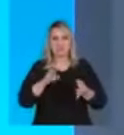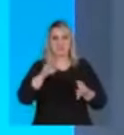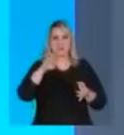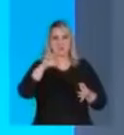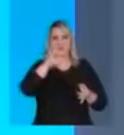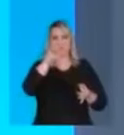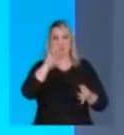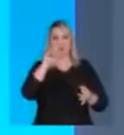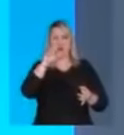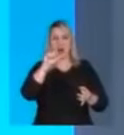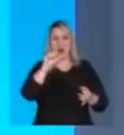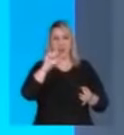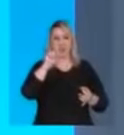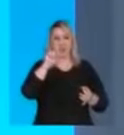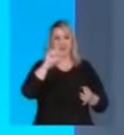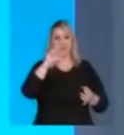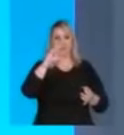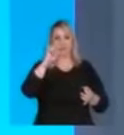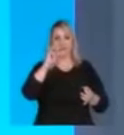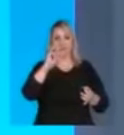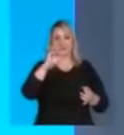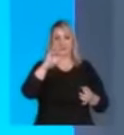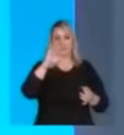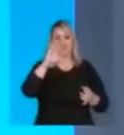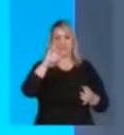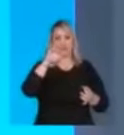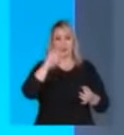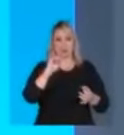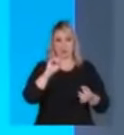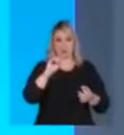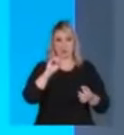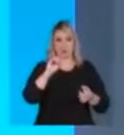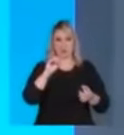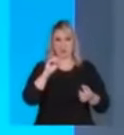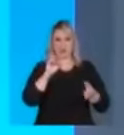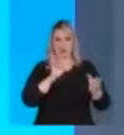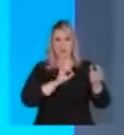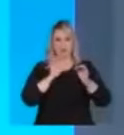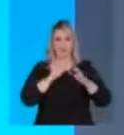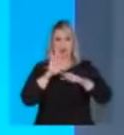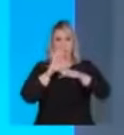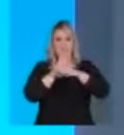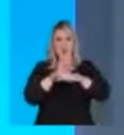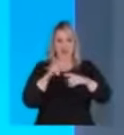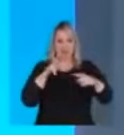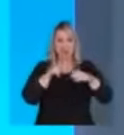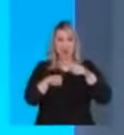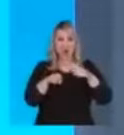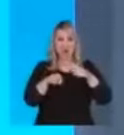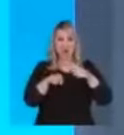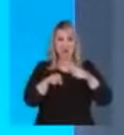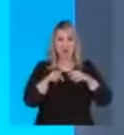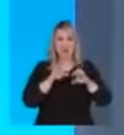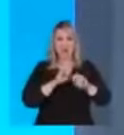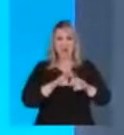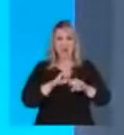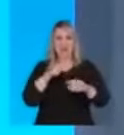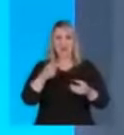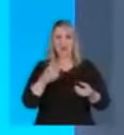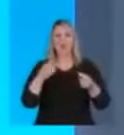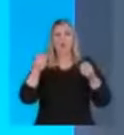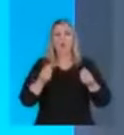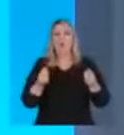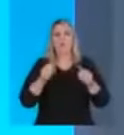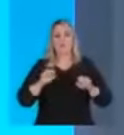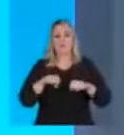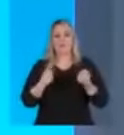Darc Ribeiro o governo que o Senor senhor apoia neste momento quer cortar os recursos da educação com que moral o senhor defenderá a educação na